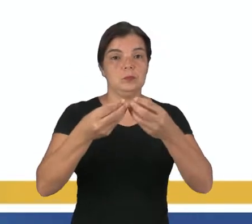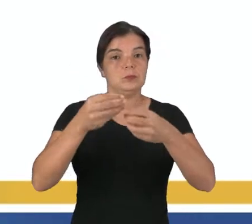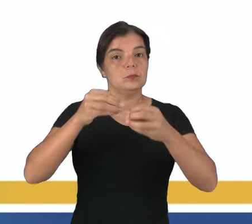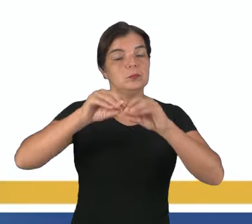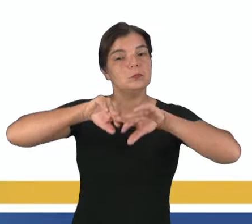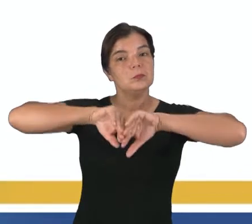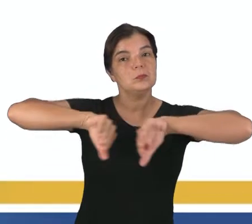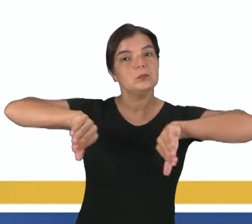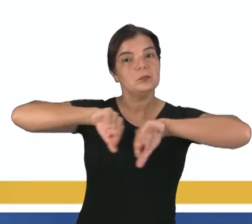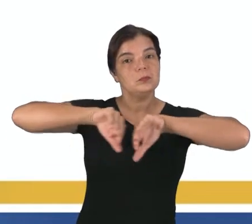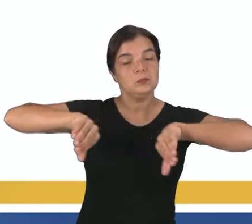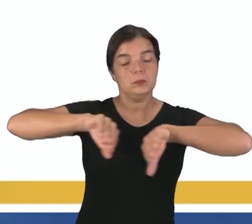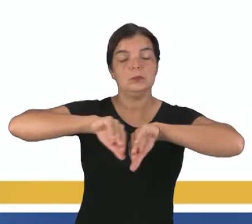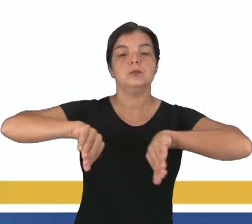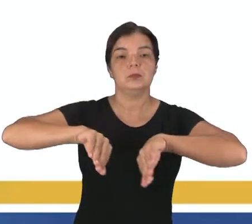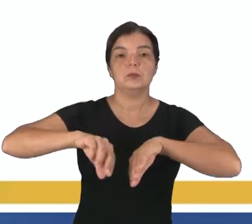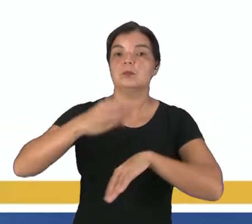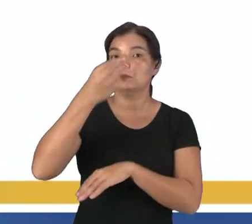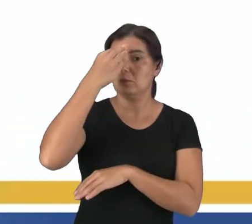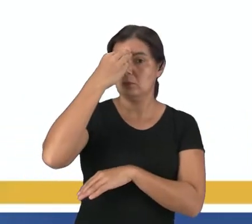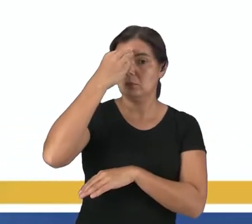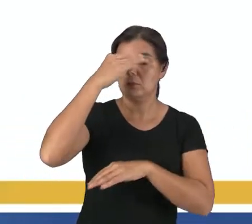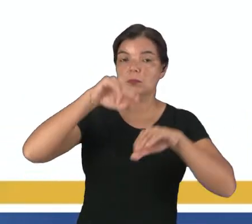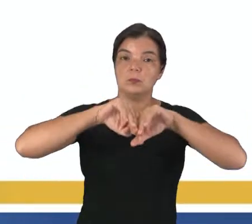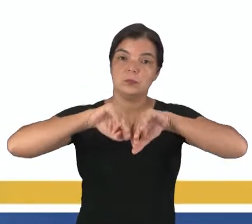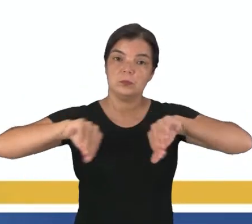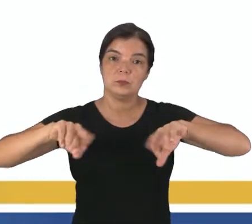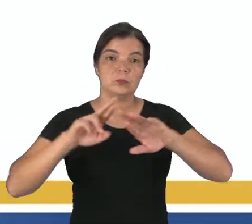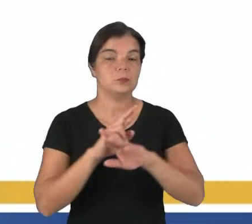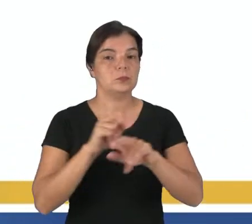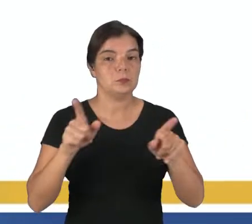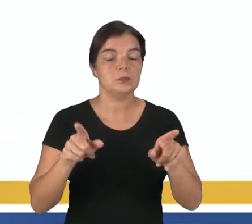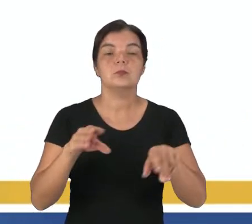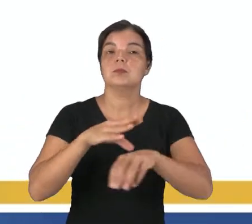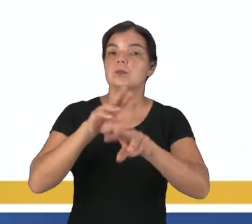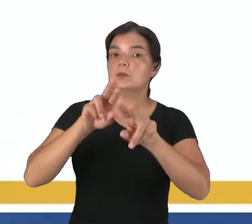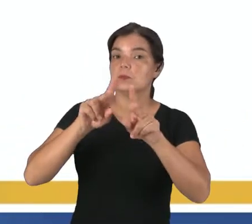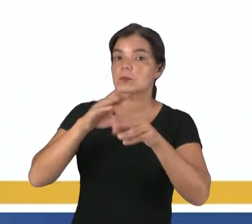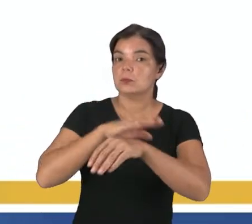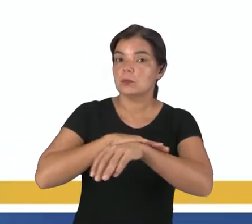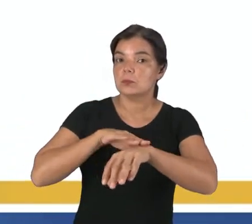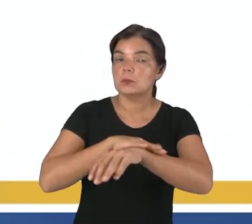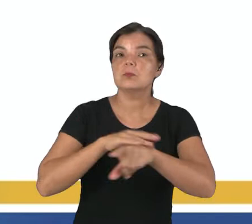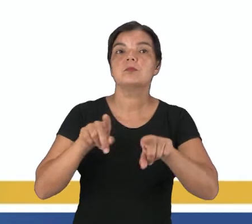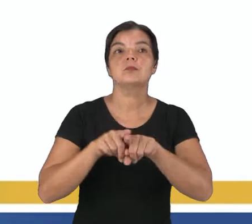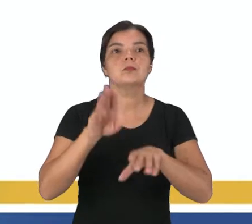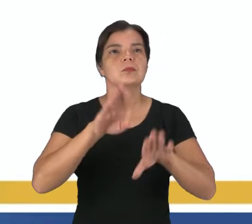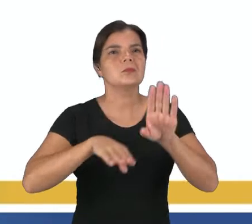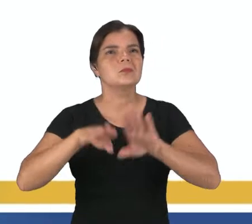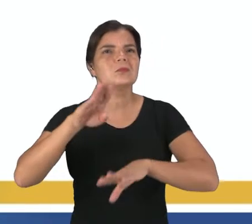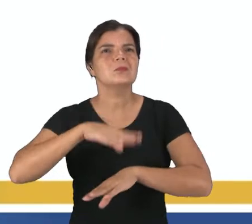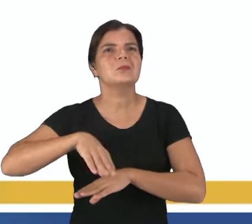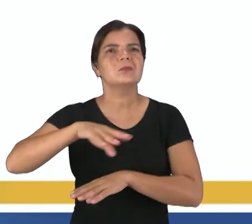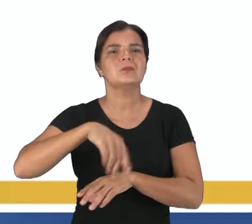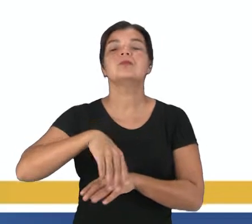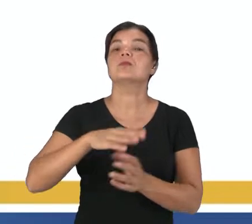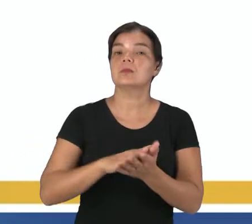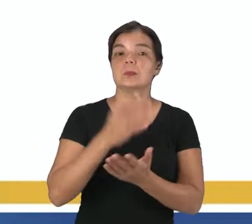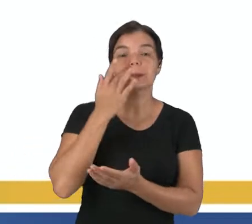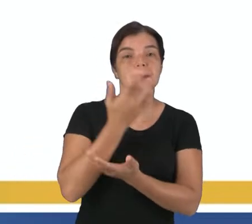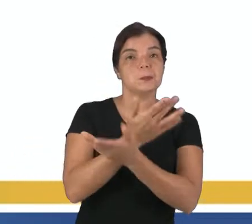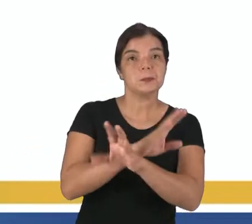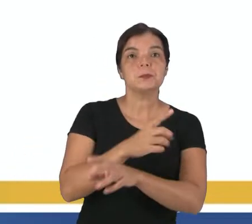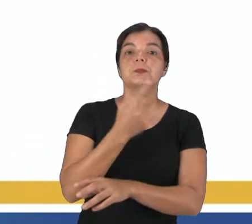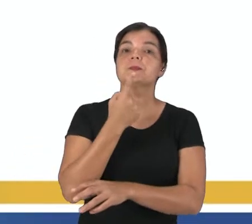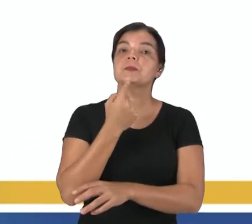quebra, a síntese, ou seja, o metabolismo das células de diferentes tecidos. Na maioria dos organismos vertebrados,